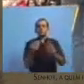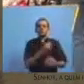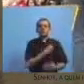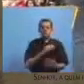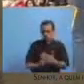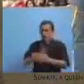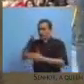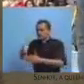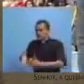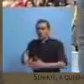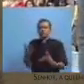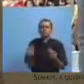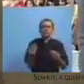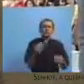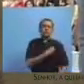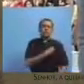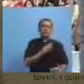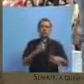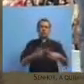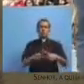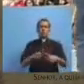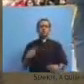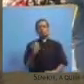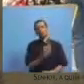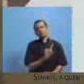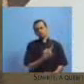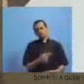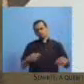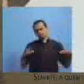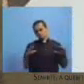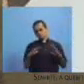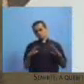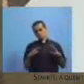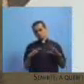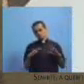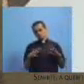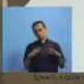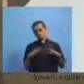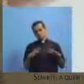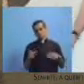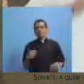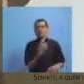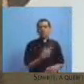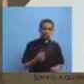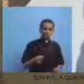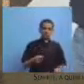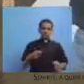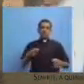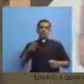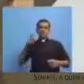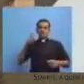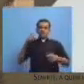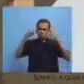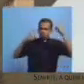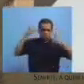raízes apodrecidas. A gente se preocupa muito em cobrir a aparência, a